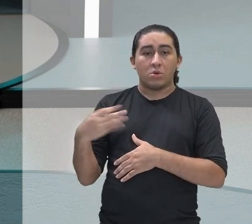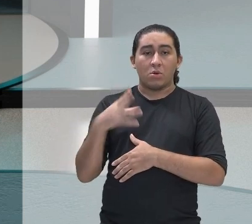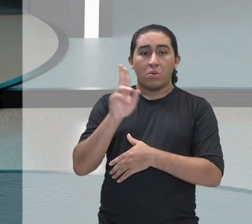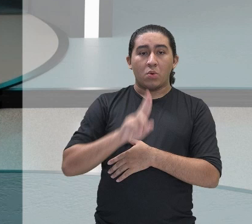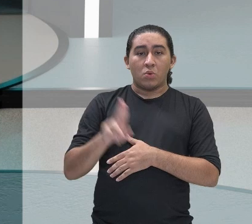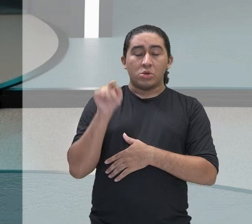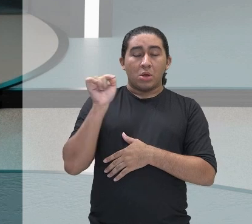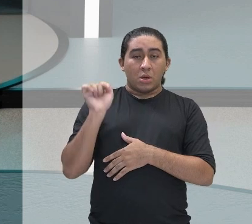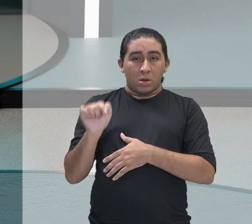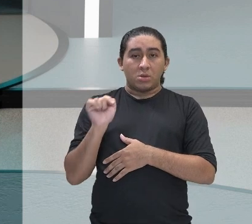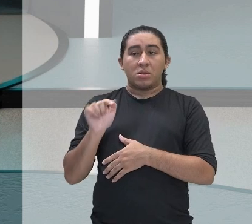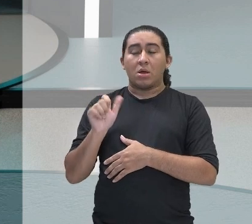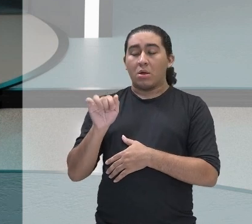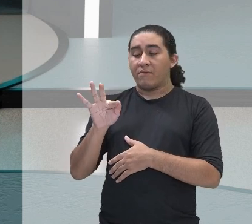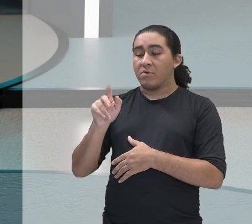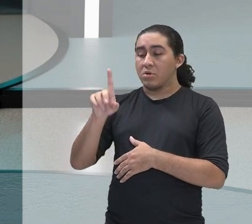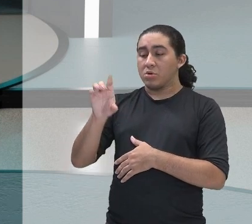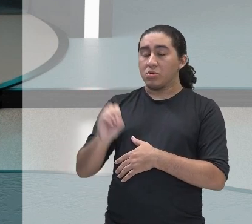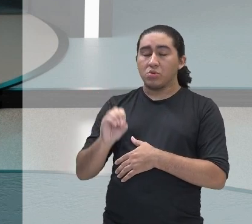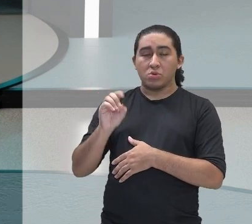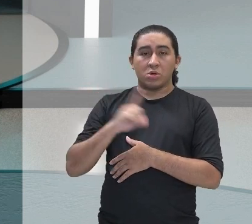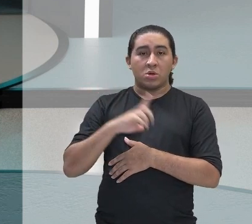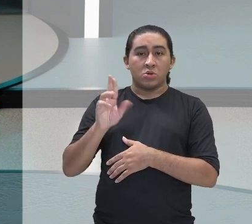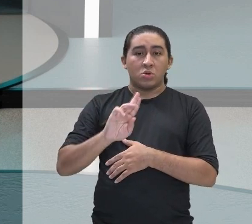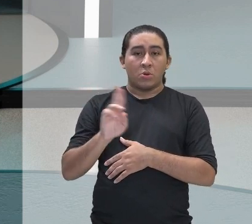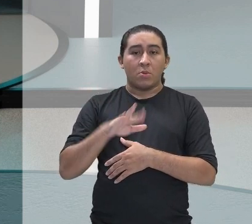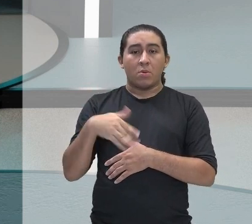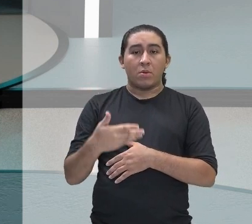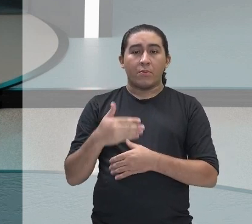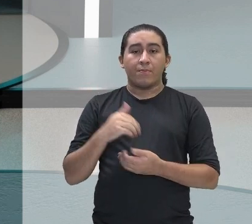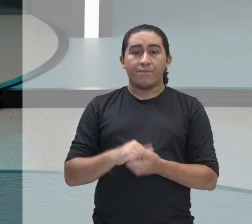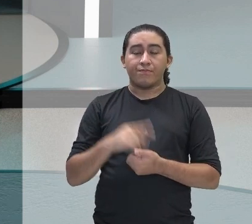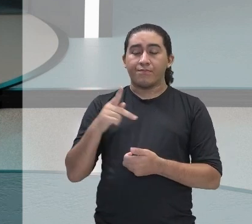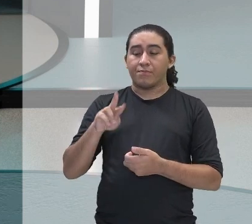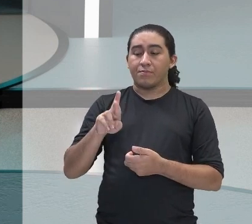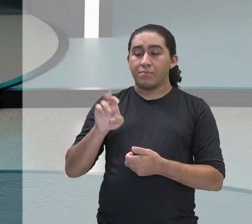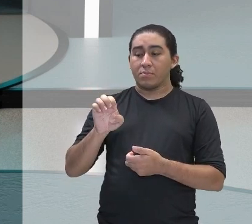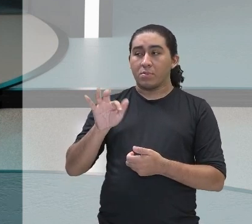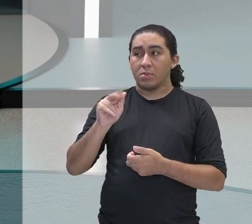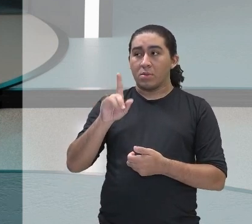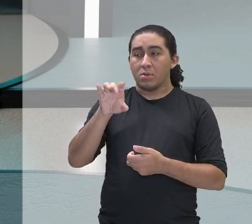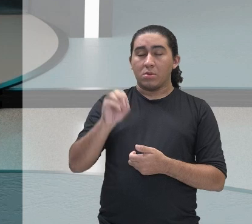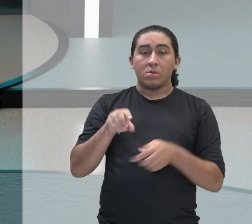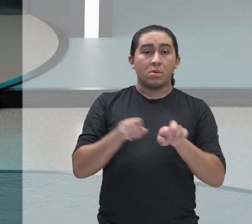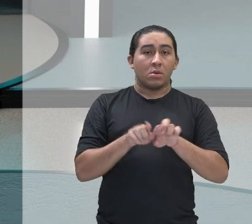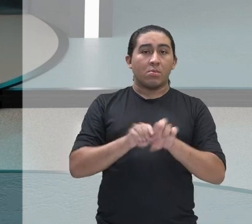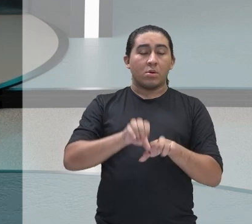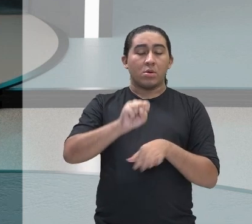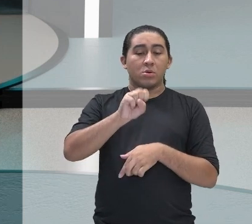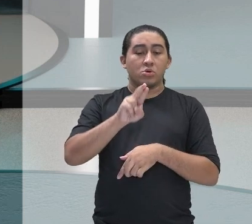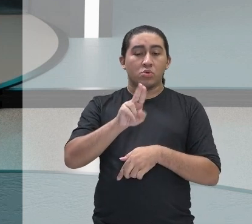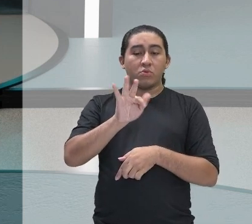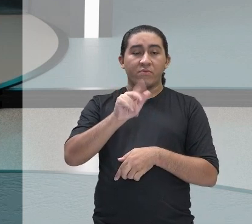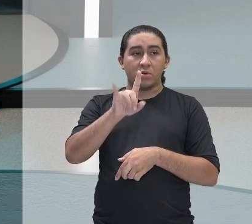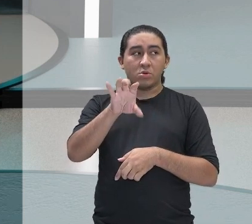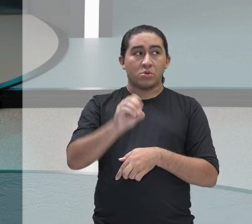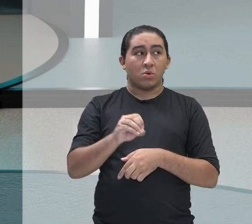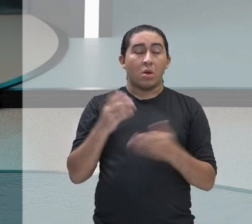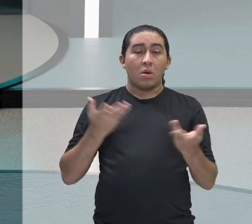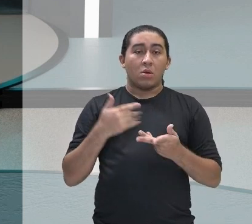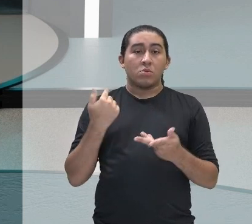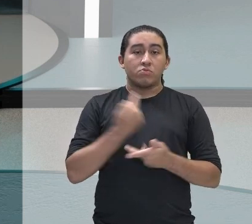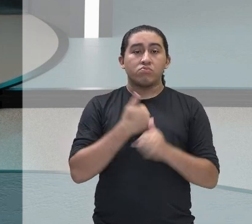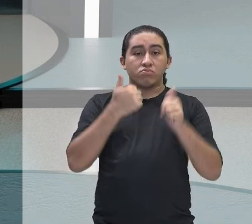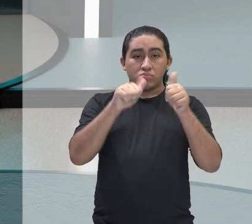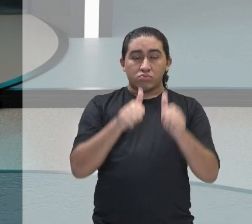utilizar os afixos, que são chamados de prefixo e sufixo. Então, vamos